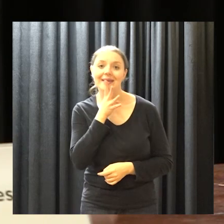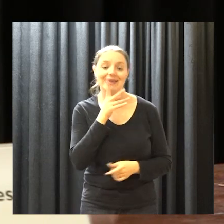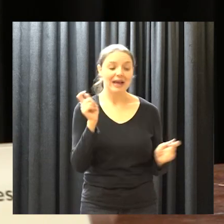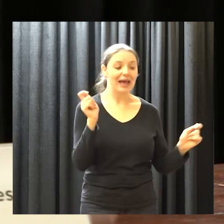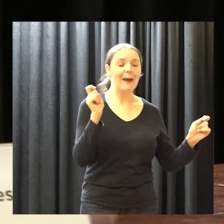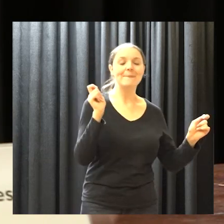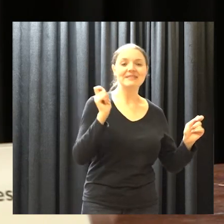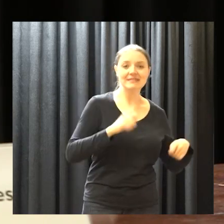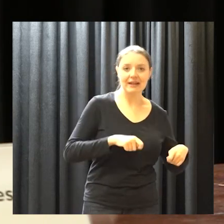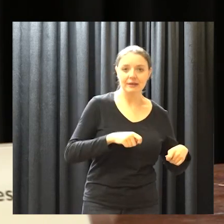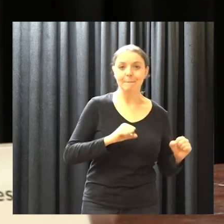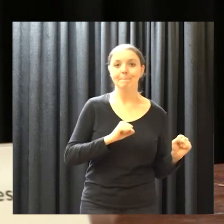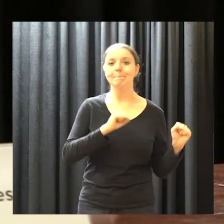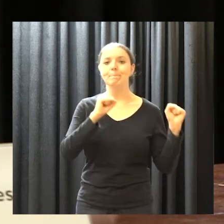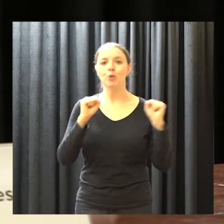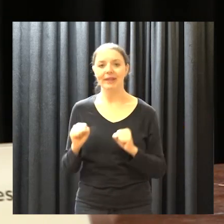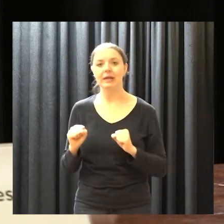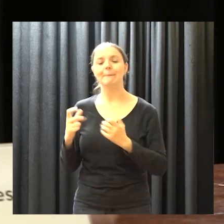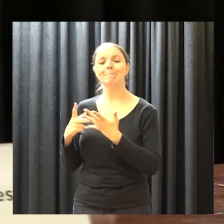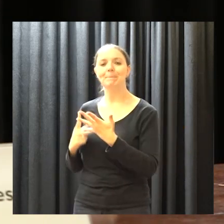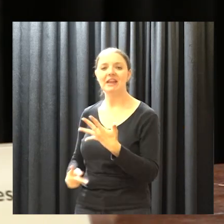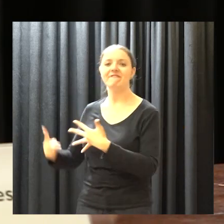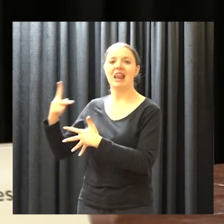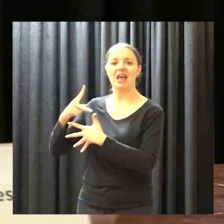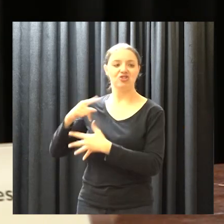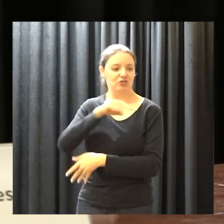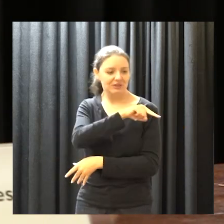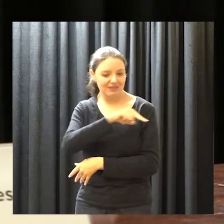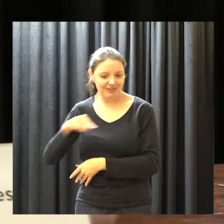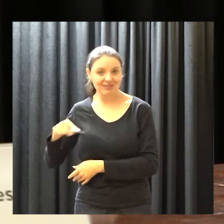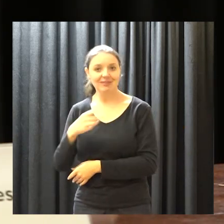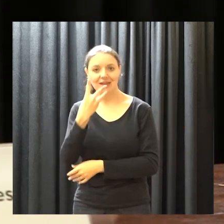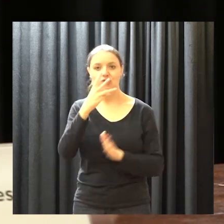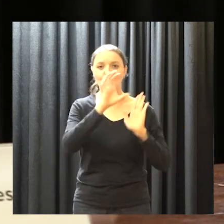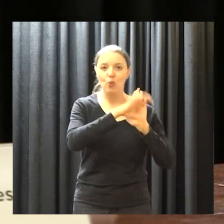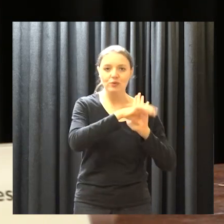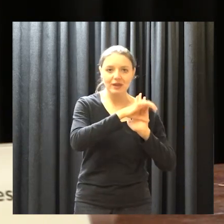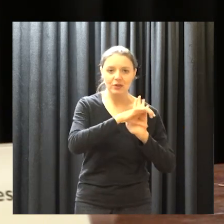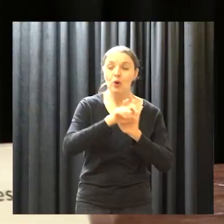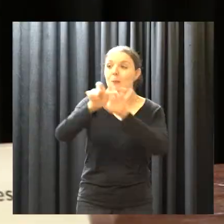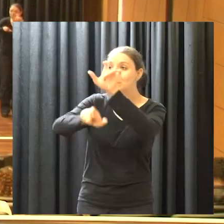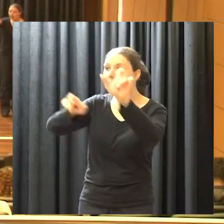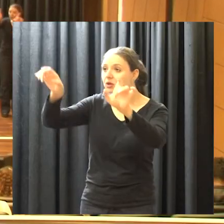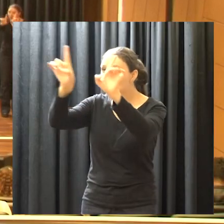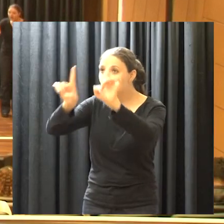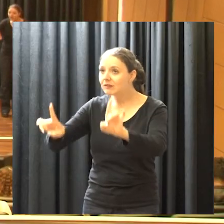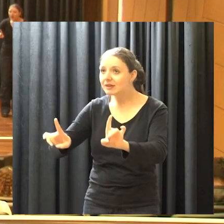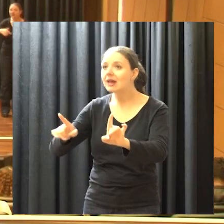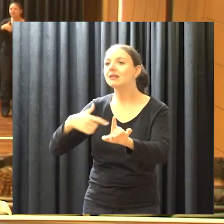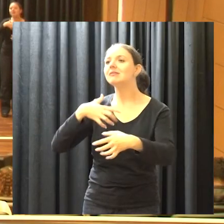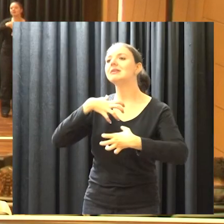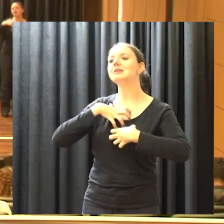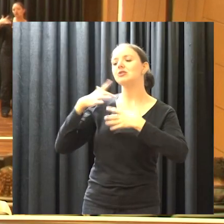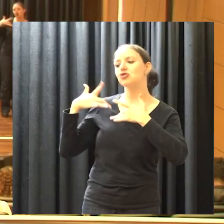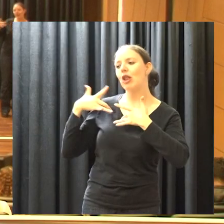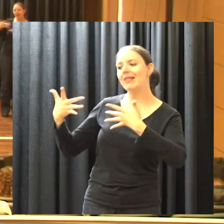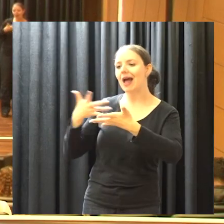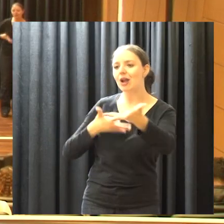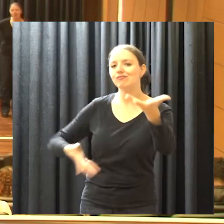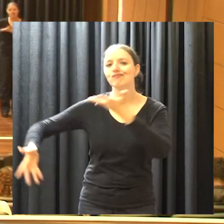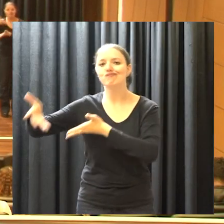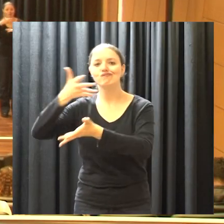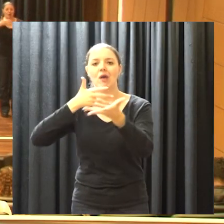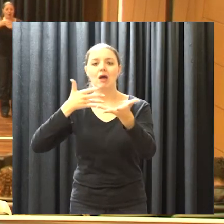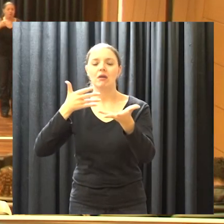privilégio e que se sente conectado e solidário com outras pessoas com deficiência, independentemente da linguagem que